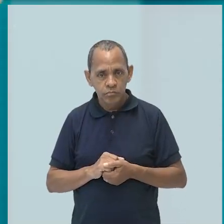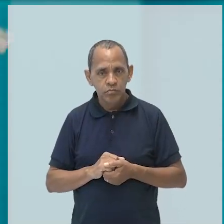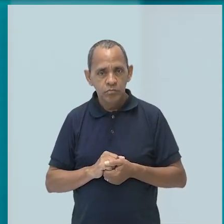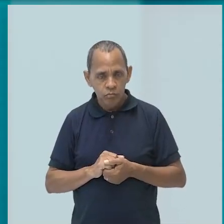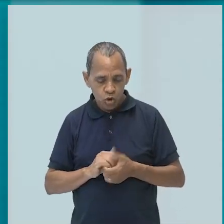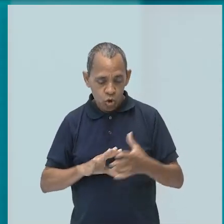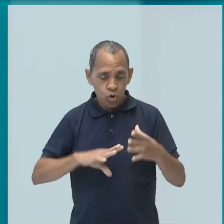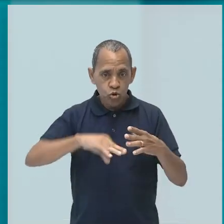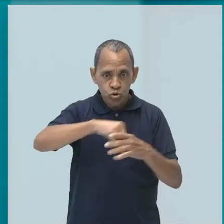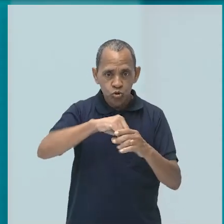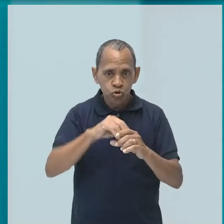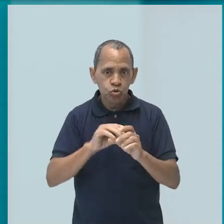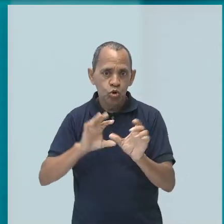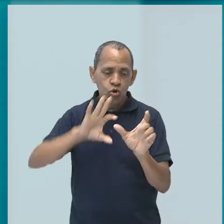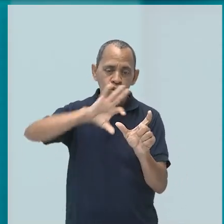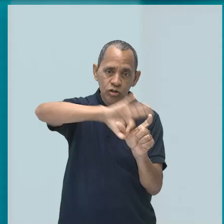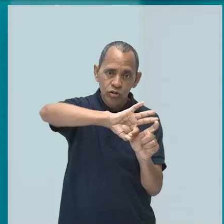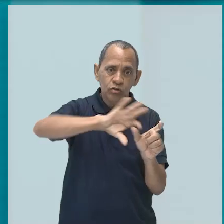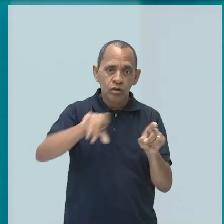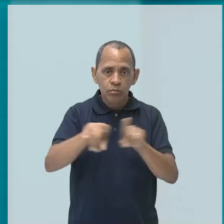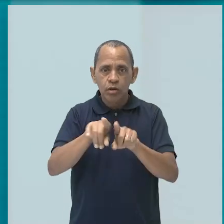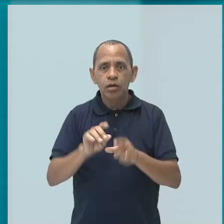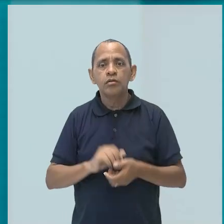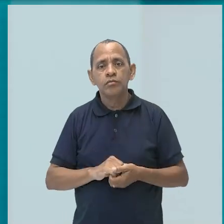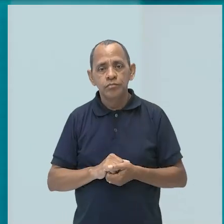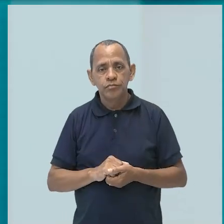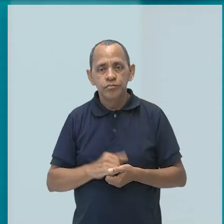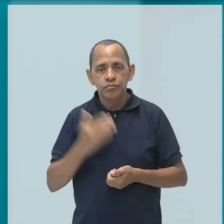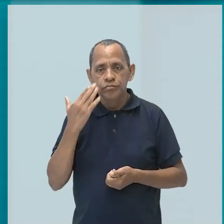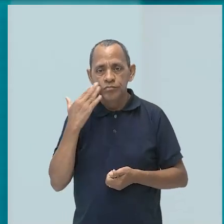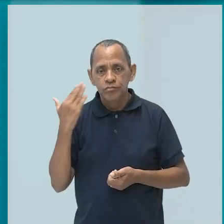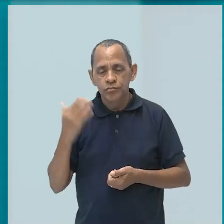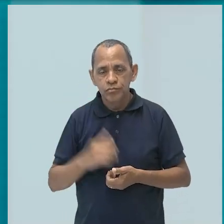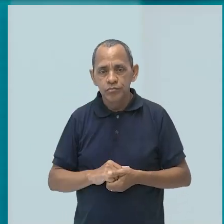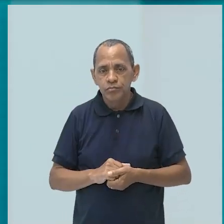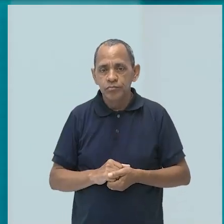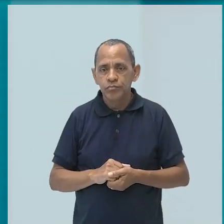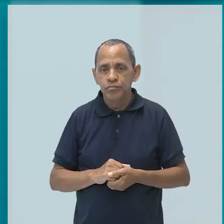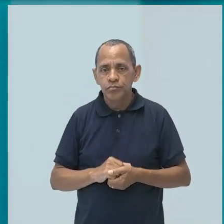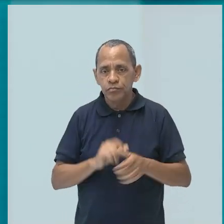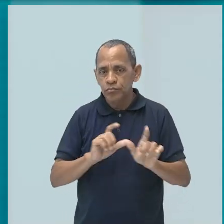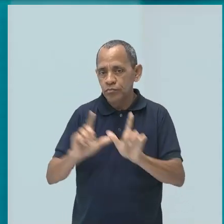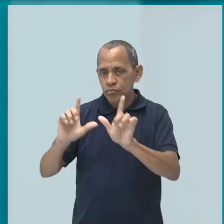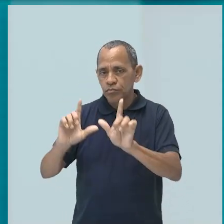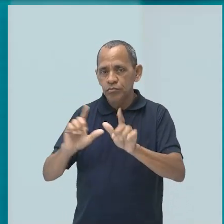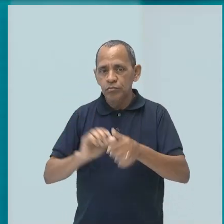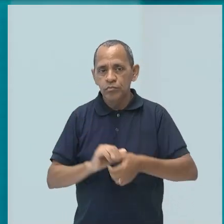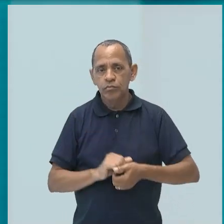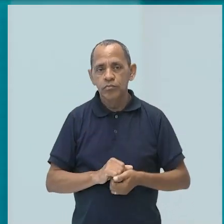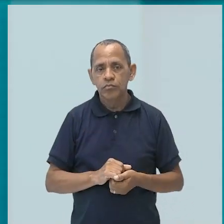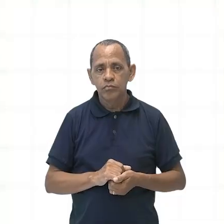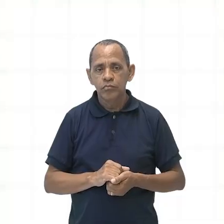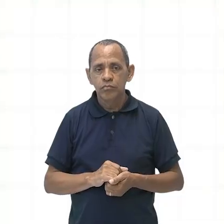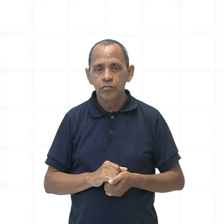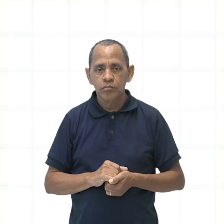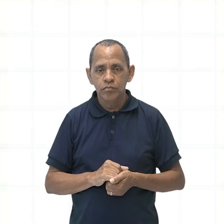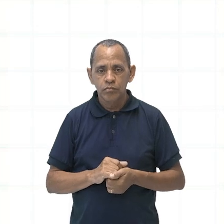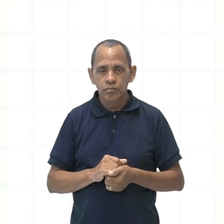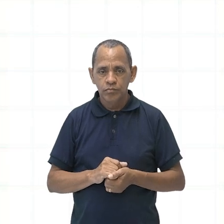eu posso usar um conjunto de conectivos, conjunções ou locuções conjuntivas. Então, vamos colocar na tela justamente. Vamos lá, por